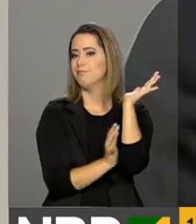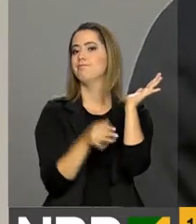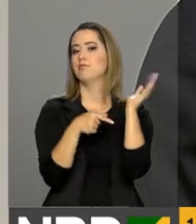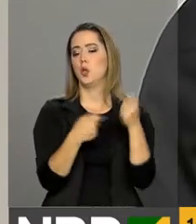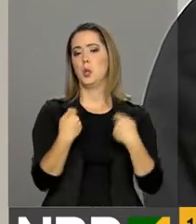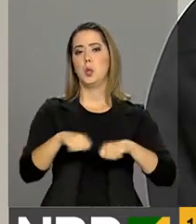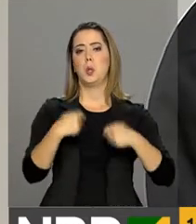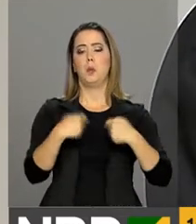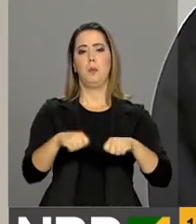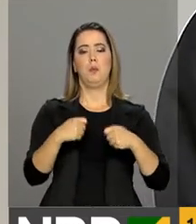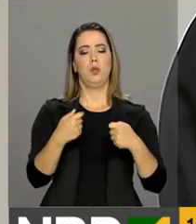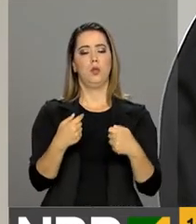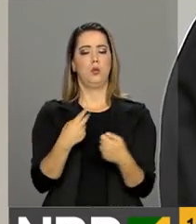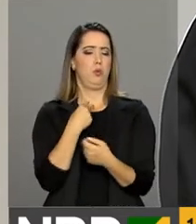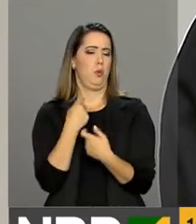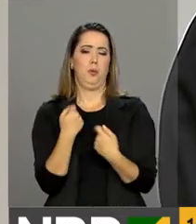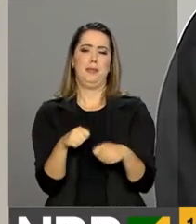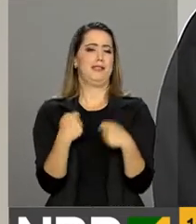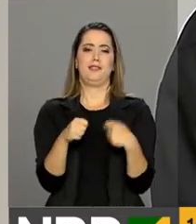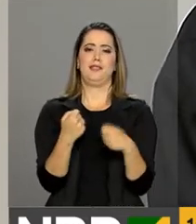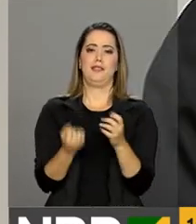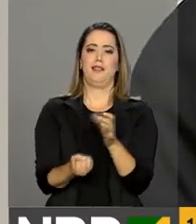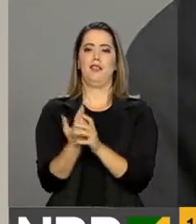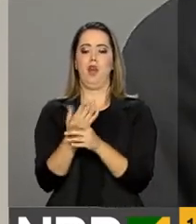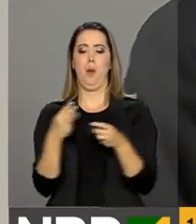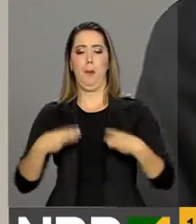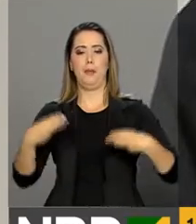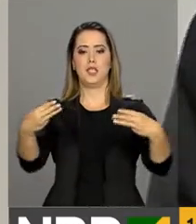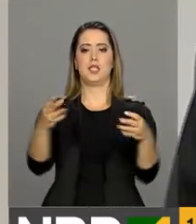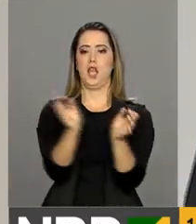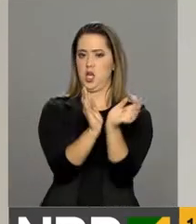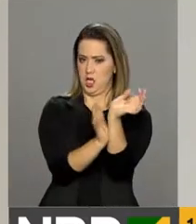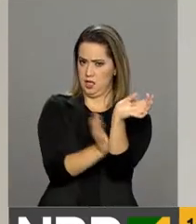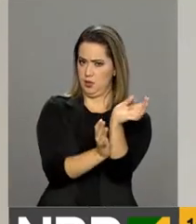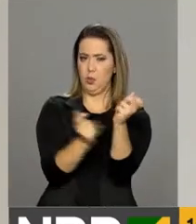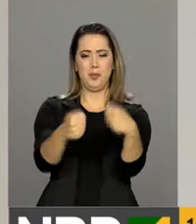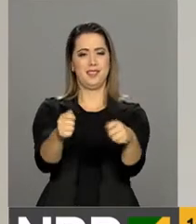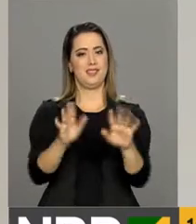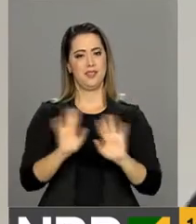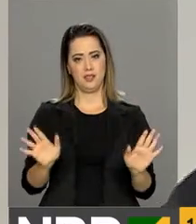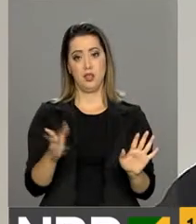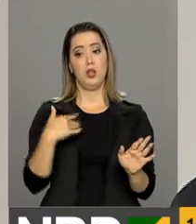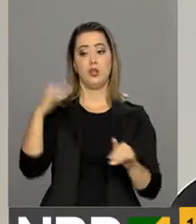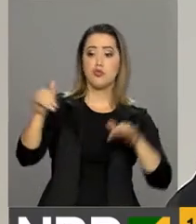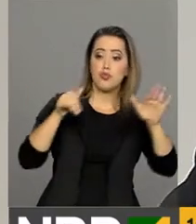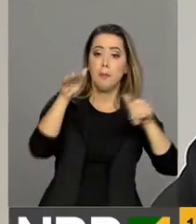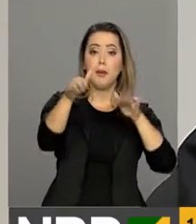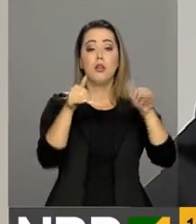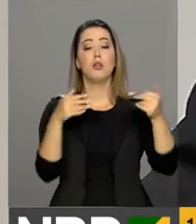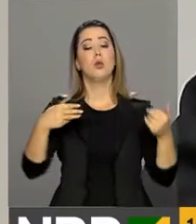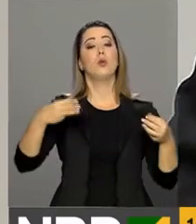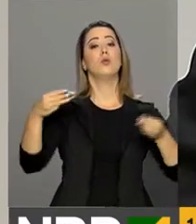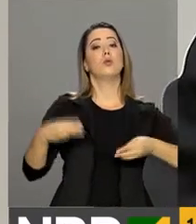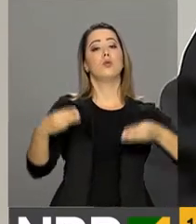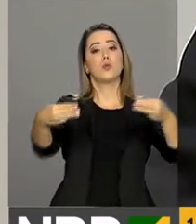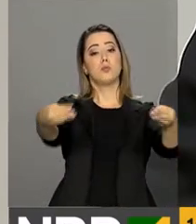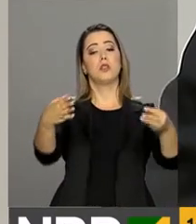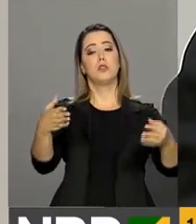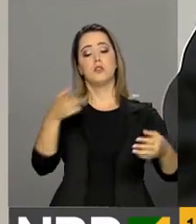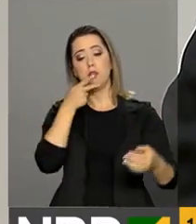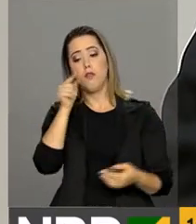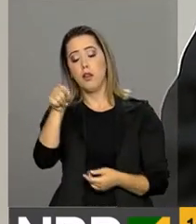ministério da desburocratização mas sim chamando os ministros e dizer olha eu quero que vocês trabalham nos respectivos ministérios